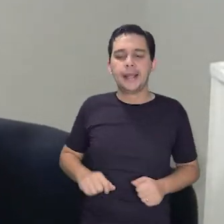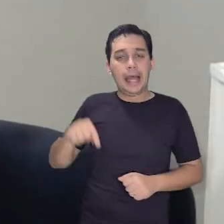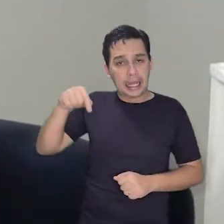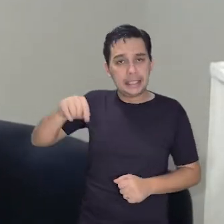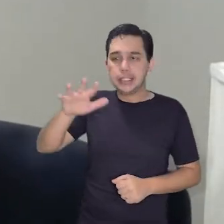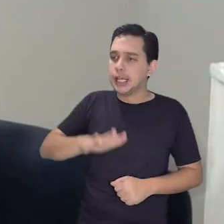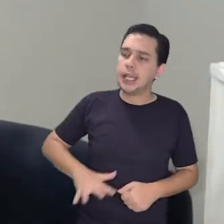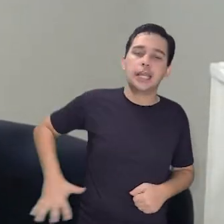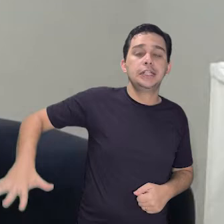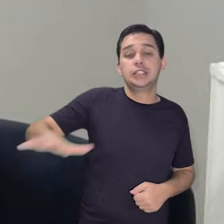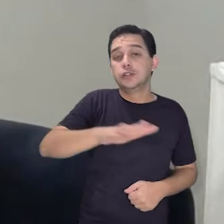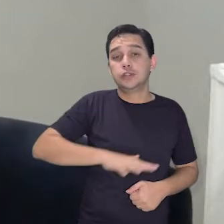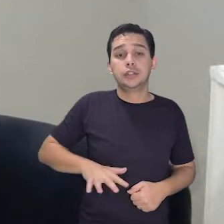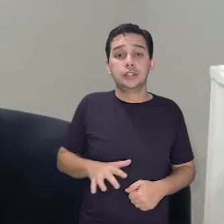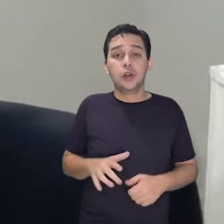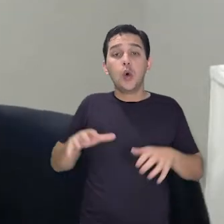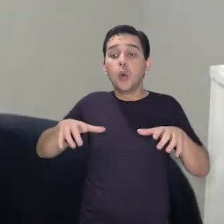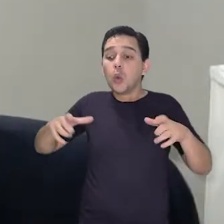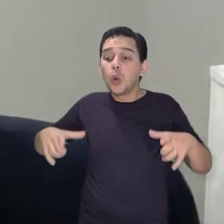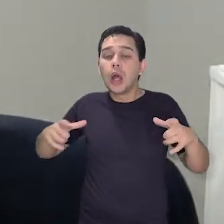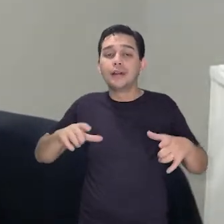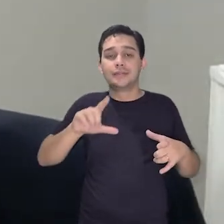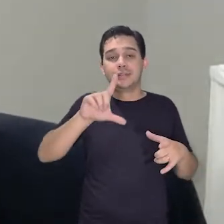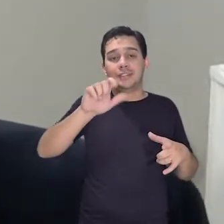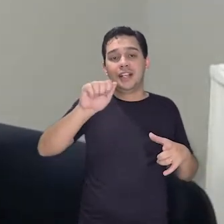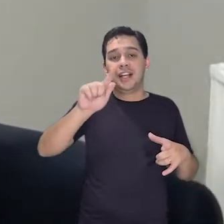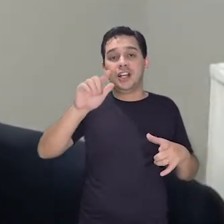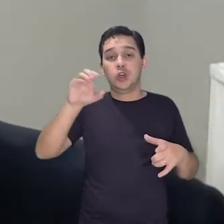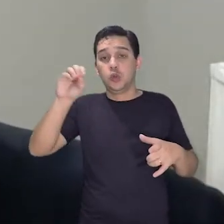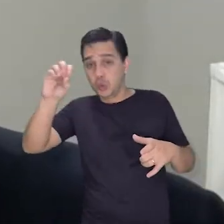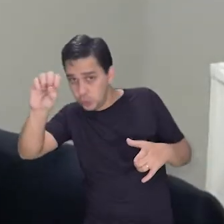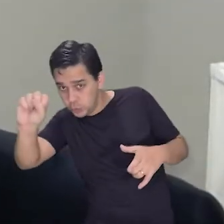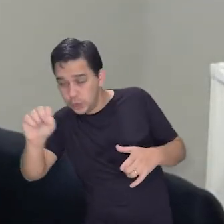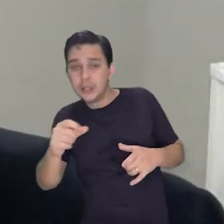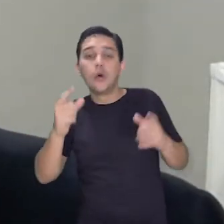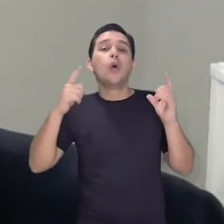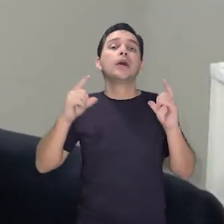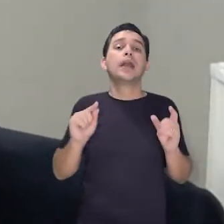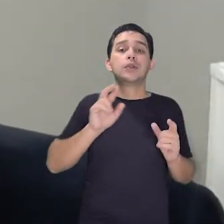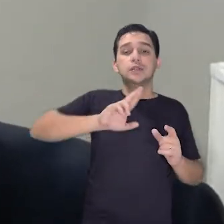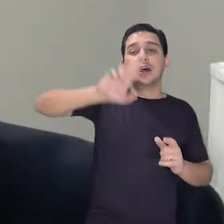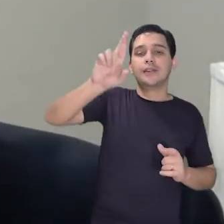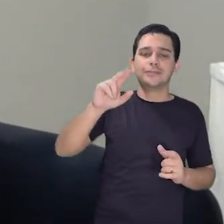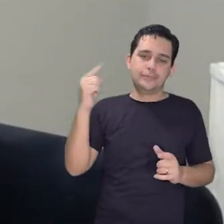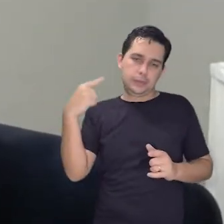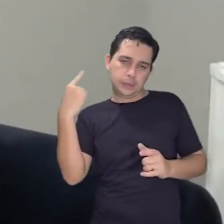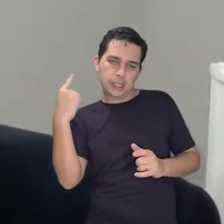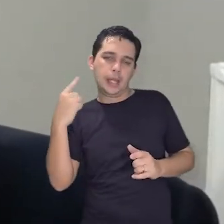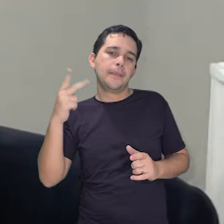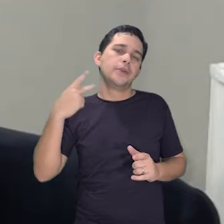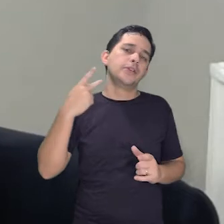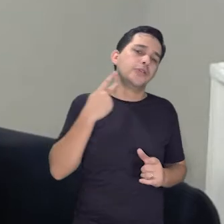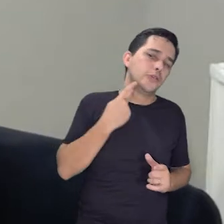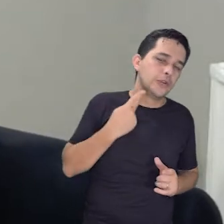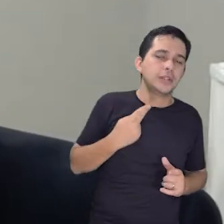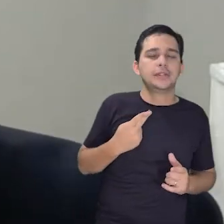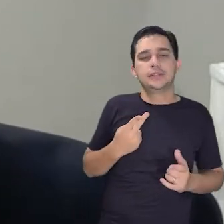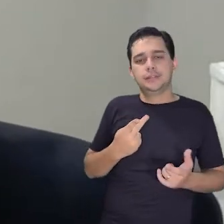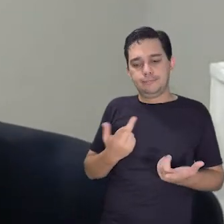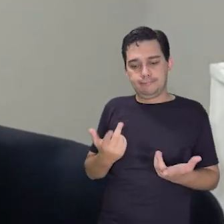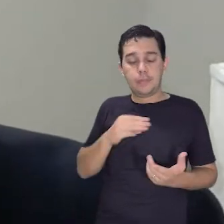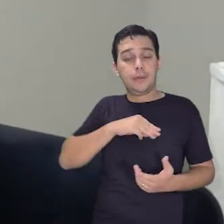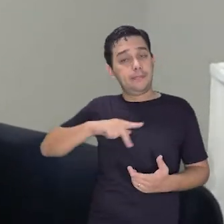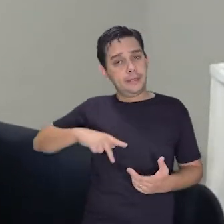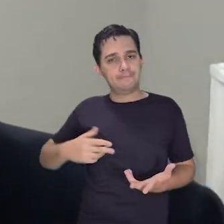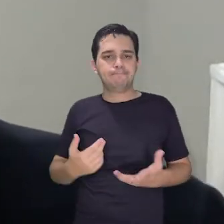conservação aqui na região de atribuição da primeira promotoria de tutela coletiva, relacionada aos municípios de Búzios,